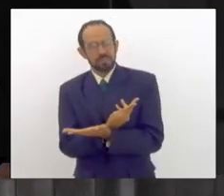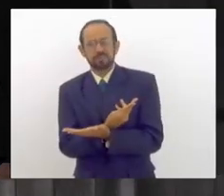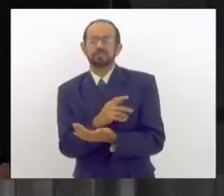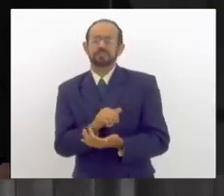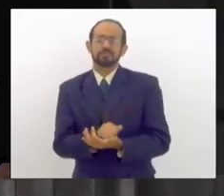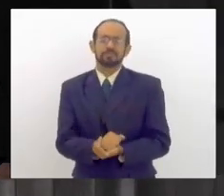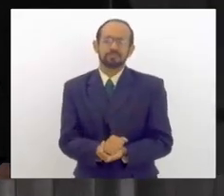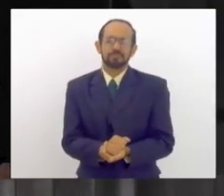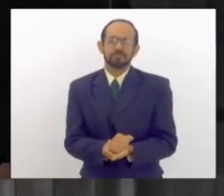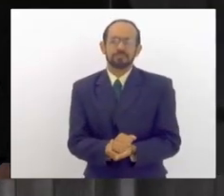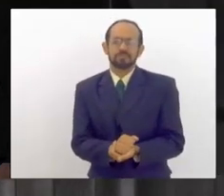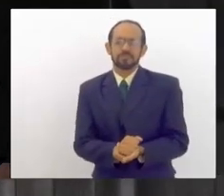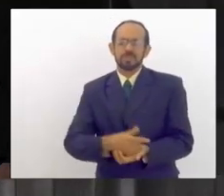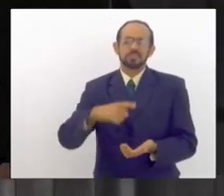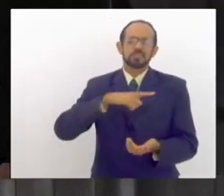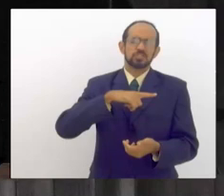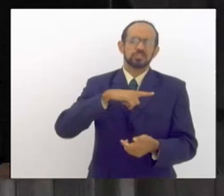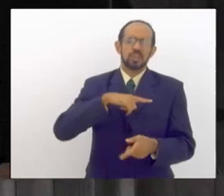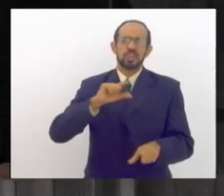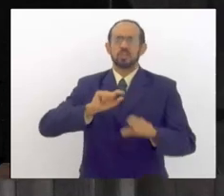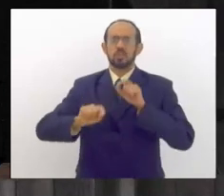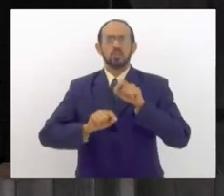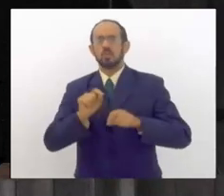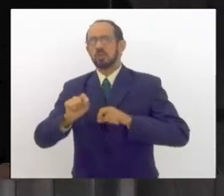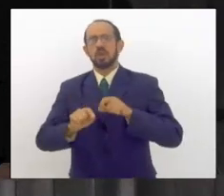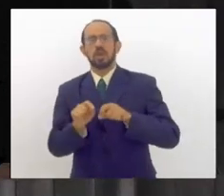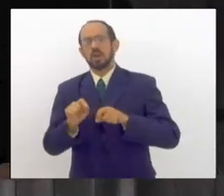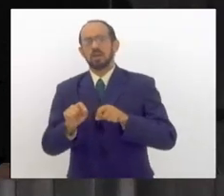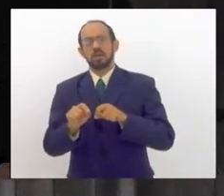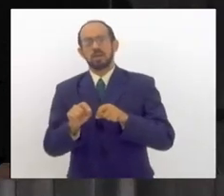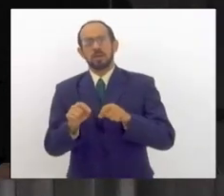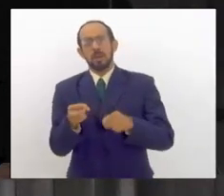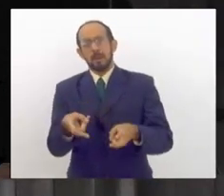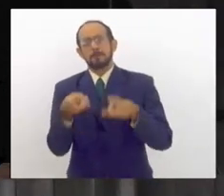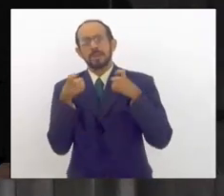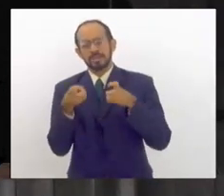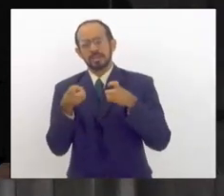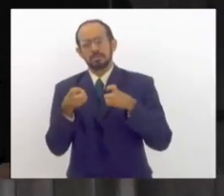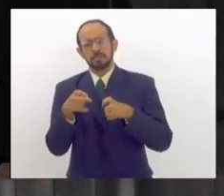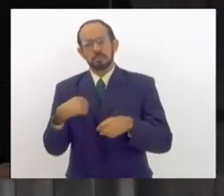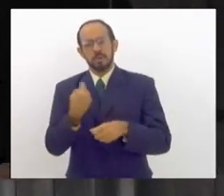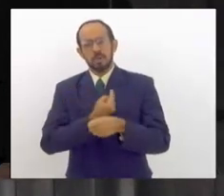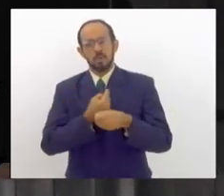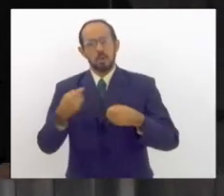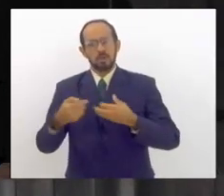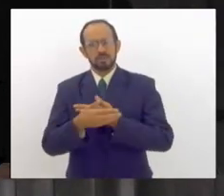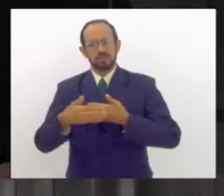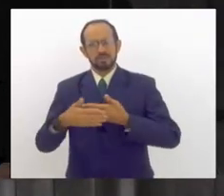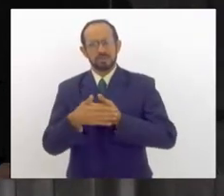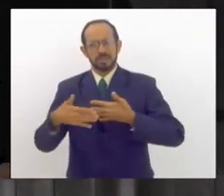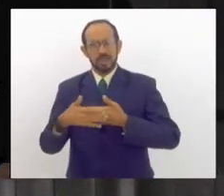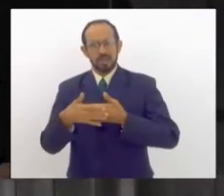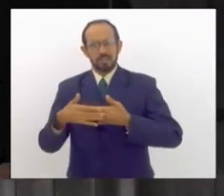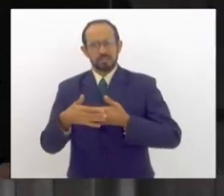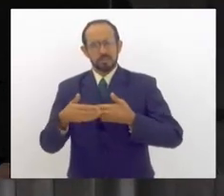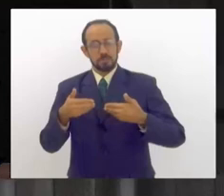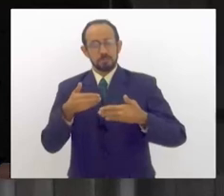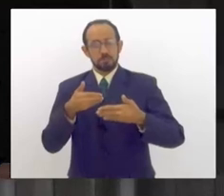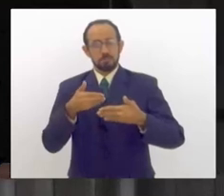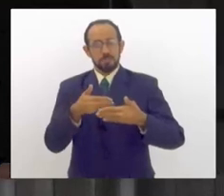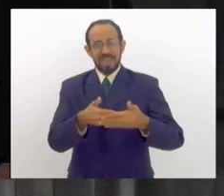e nós temos visto aí a nossa cidade, às vésperas de um grande evento, um